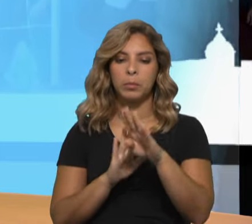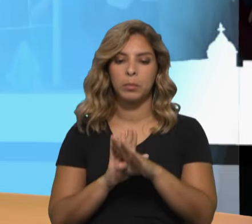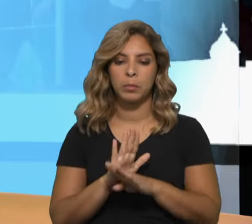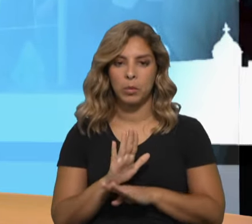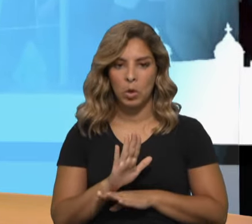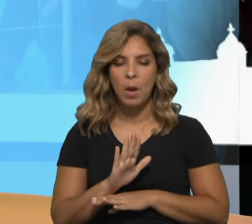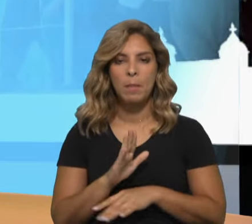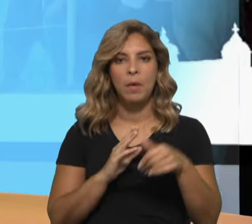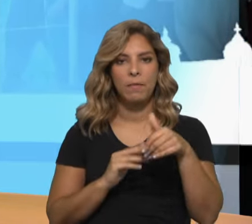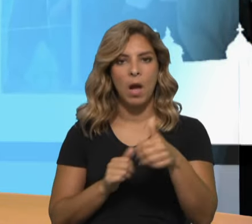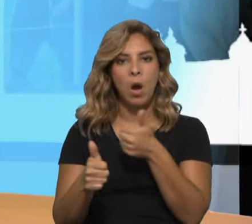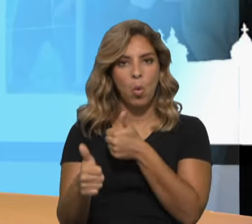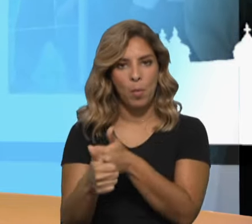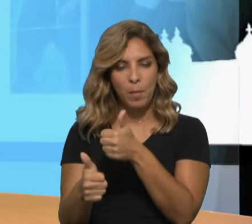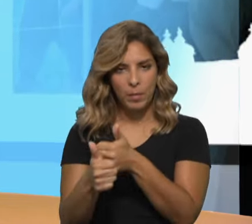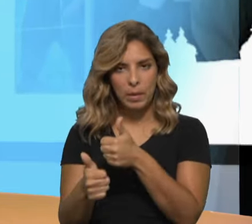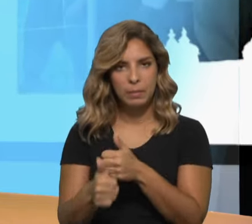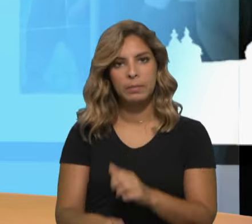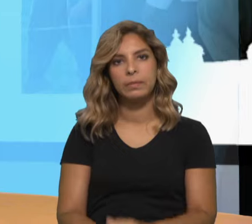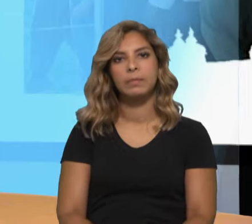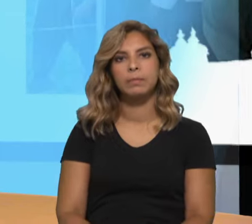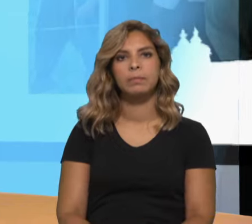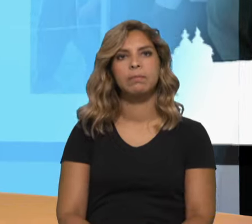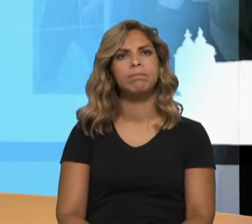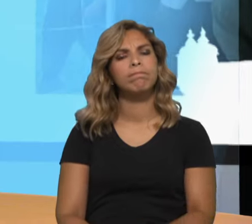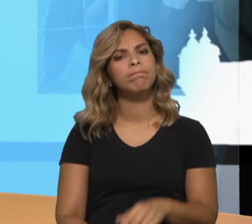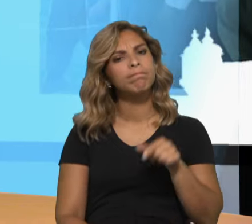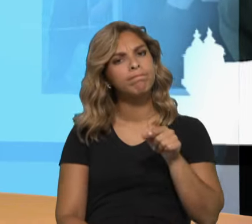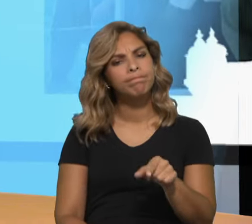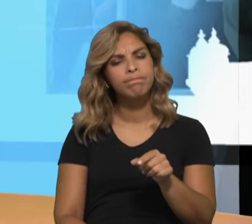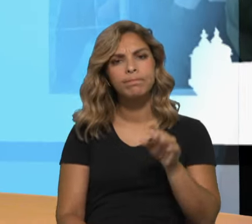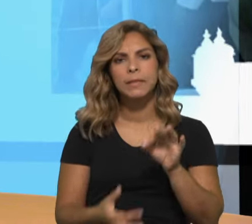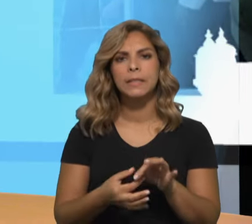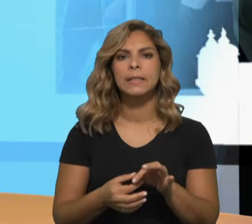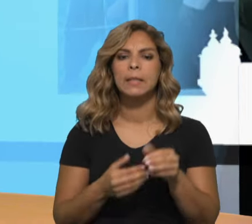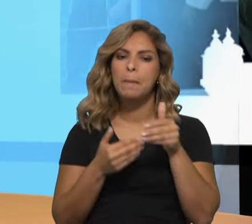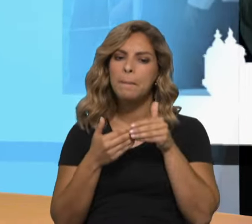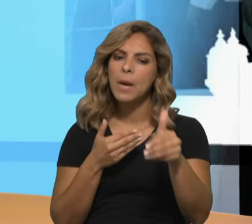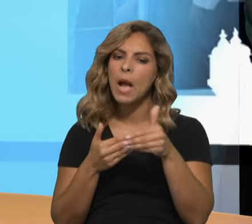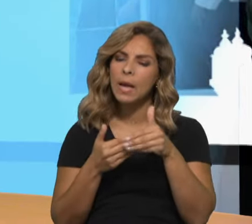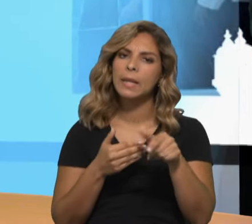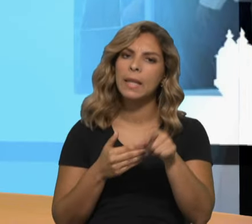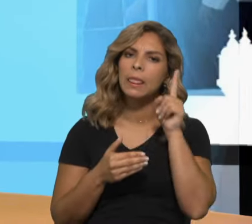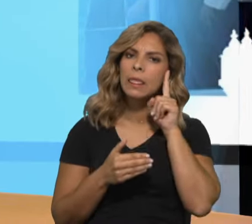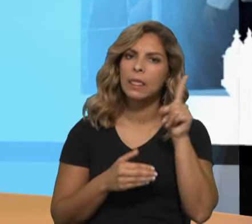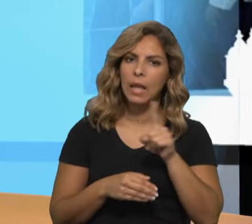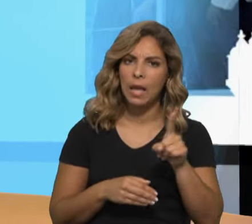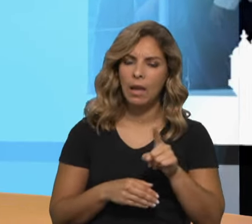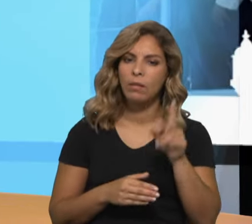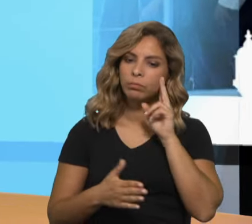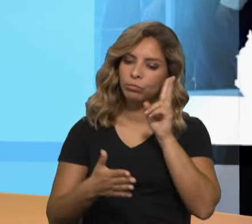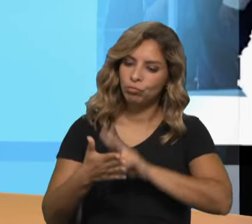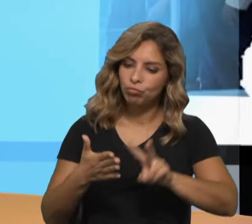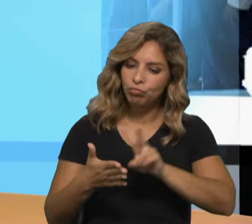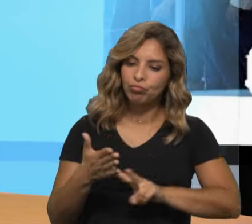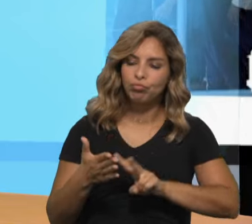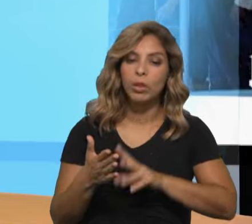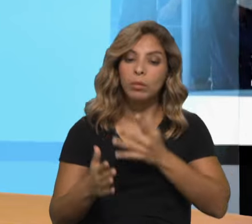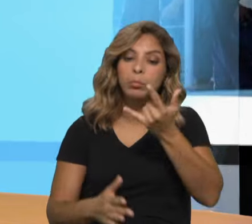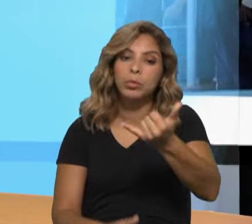irá acompanhar. Este é, na semana, um dia em que habitualmente olhamos também a liturgia do próximo